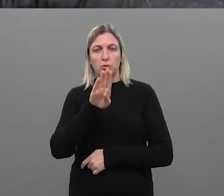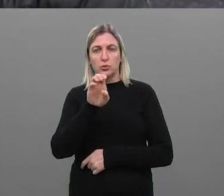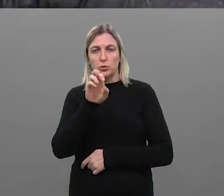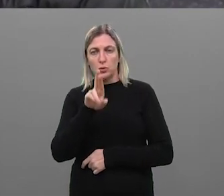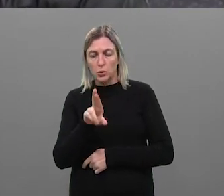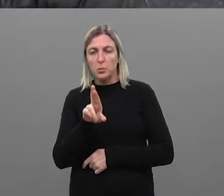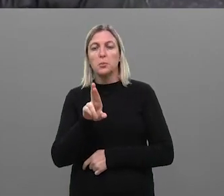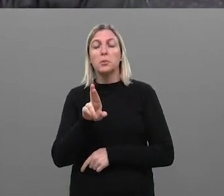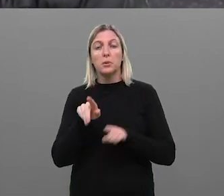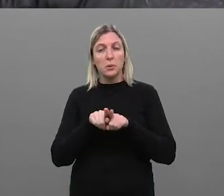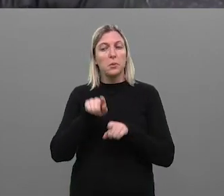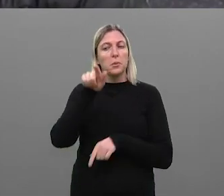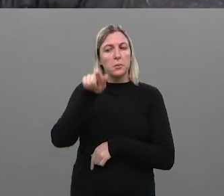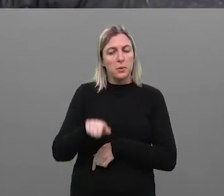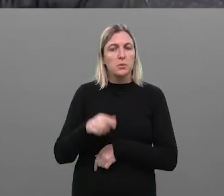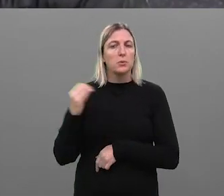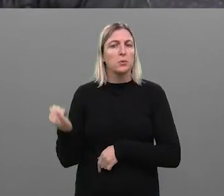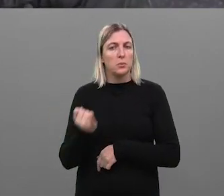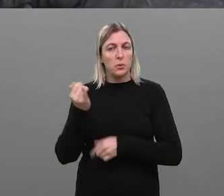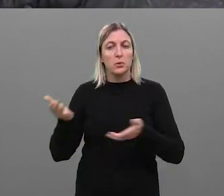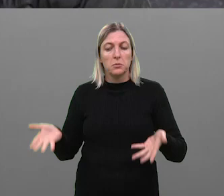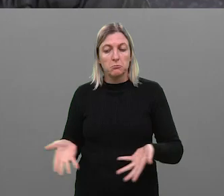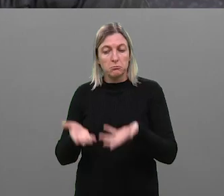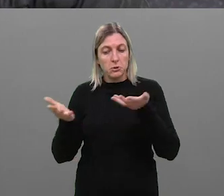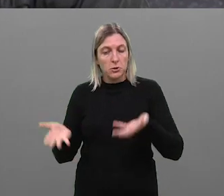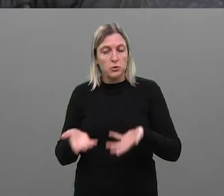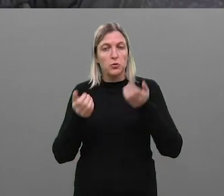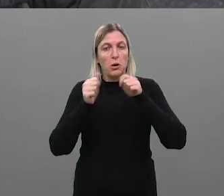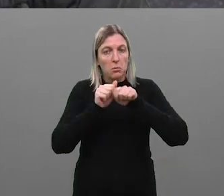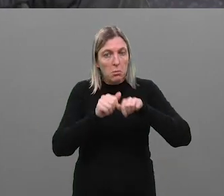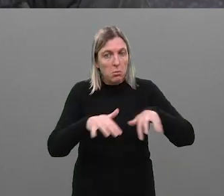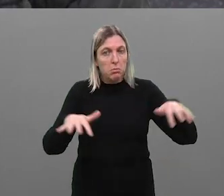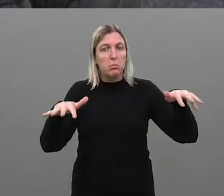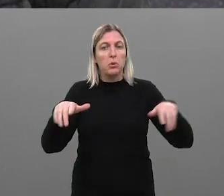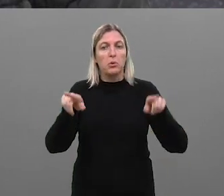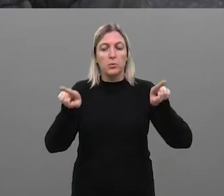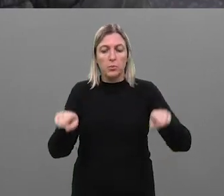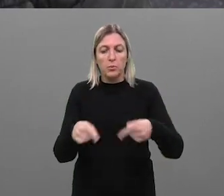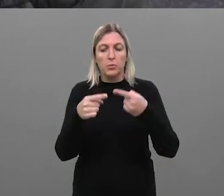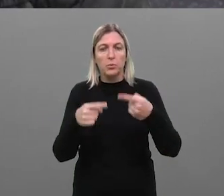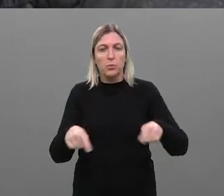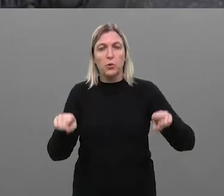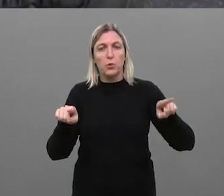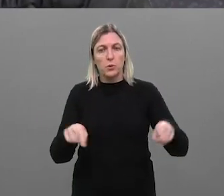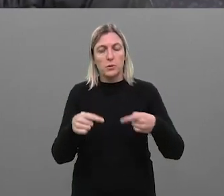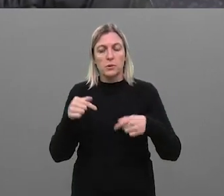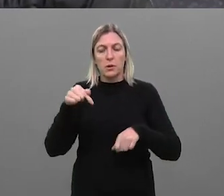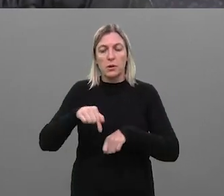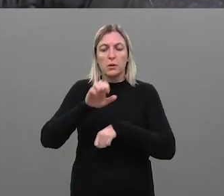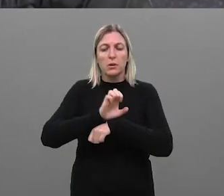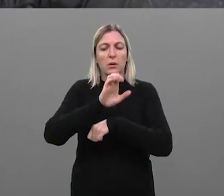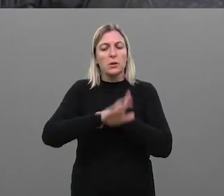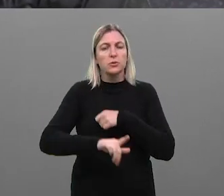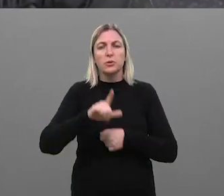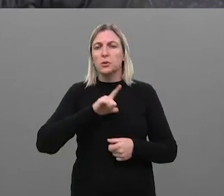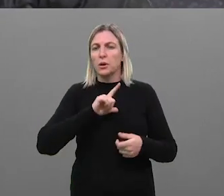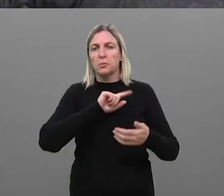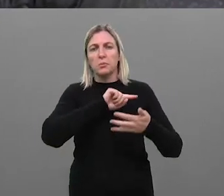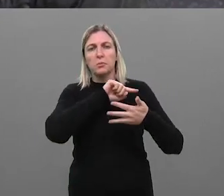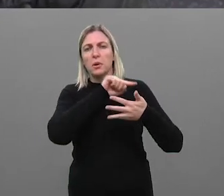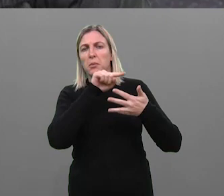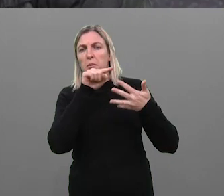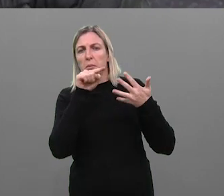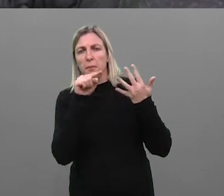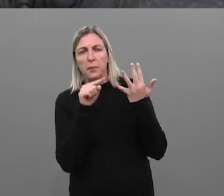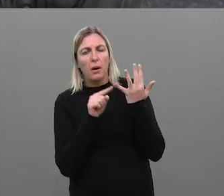pro desenvolvimento da música aqui quando ele chega no final da década de 40 Ah e a gente pode estender isso por muitos